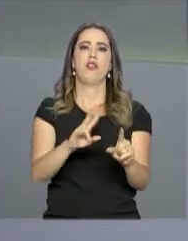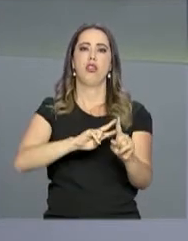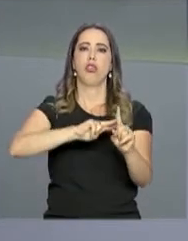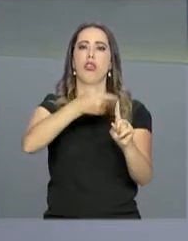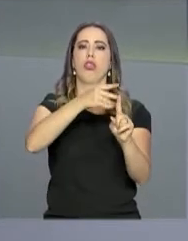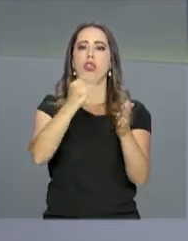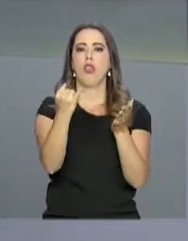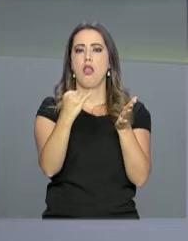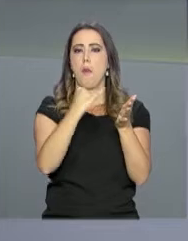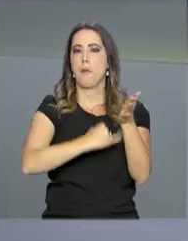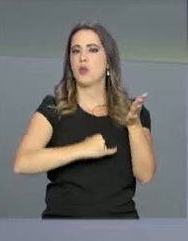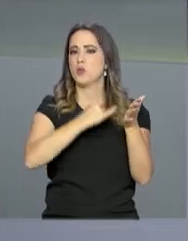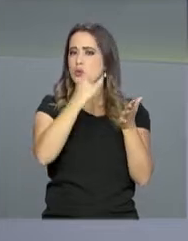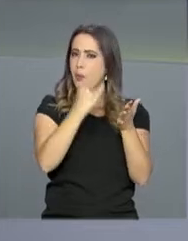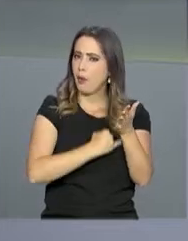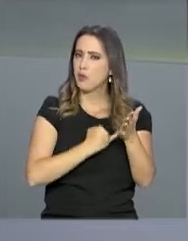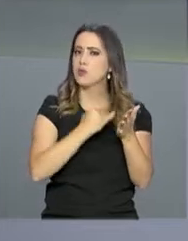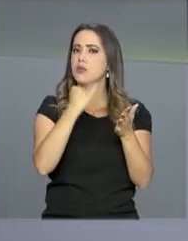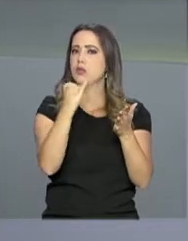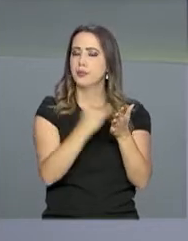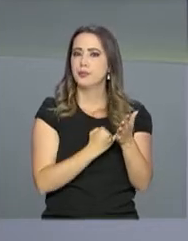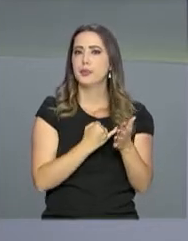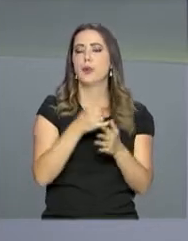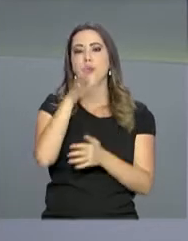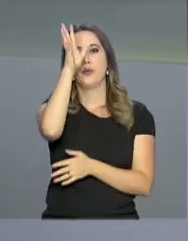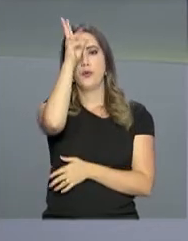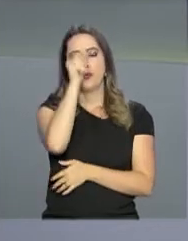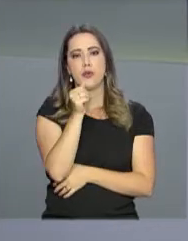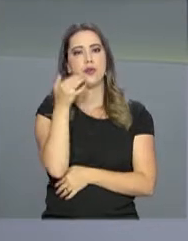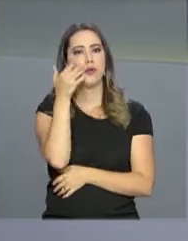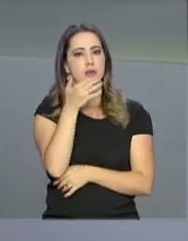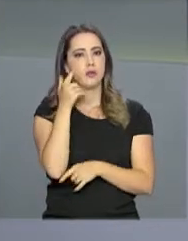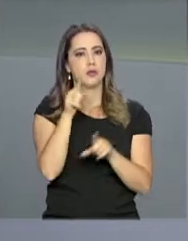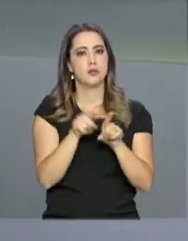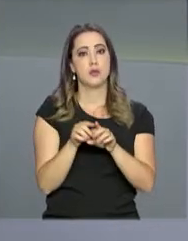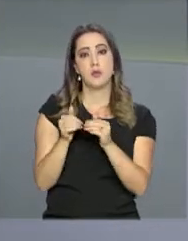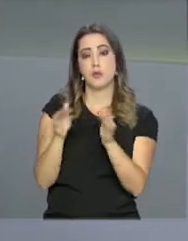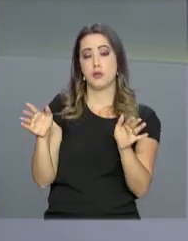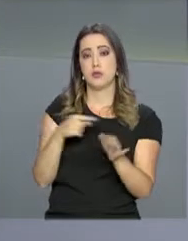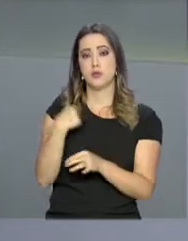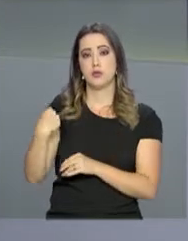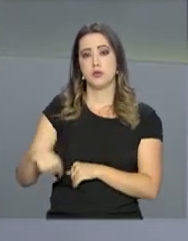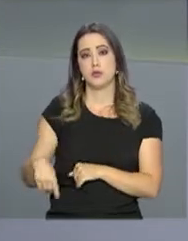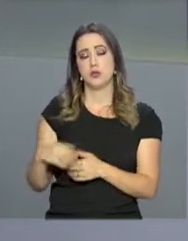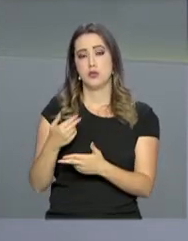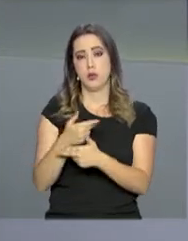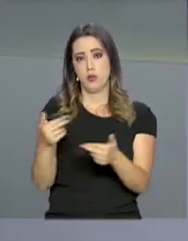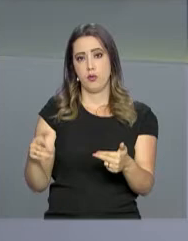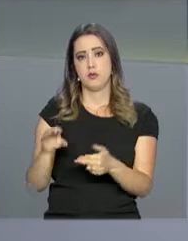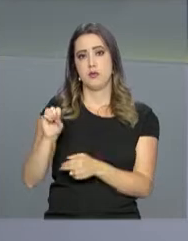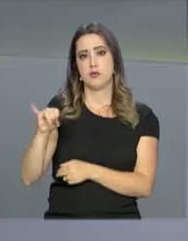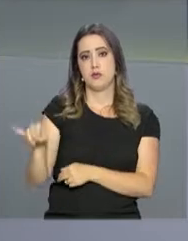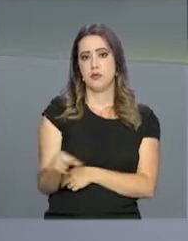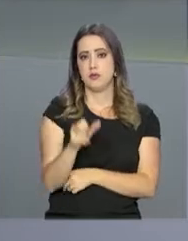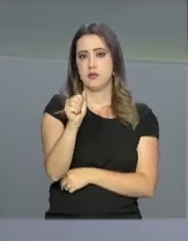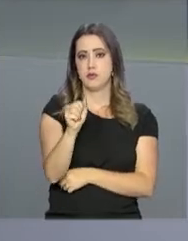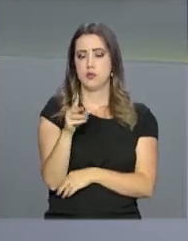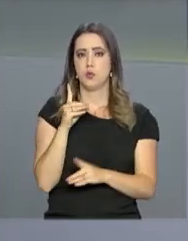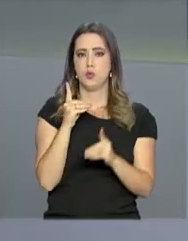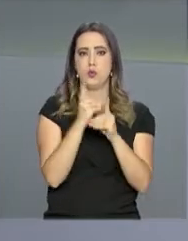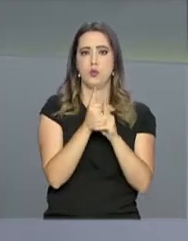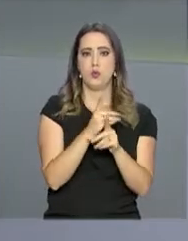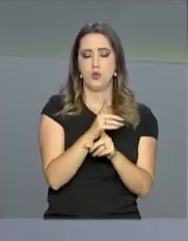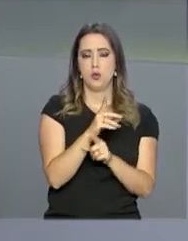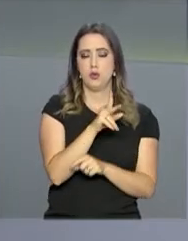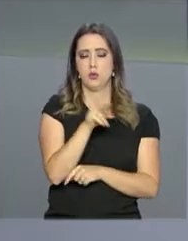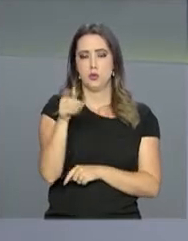açúcar brasileiros e a abertura do mercado chinês para produtos processados de soja. O encontro entre Temer e o presidente da China,